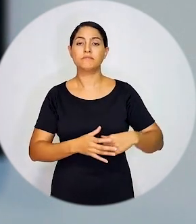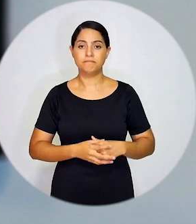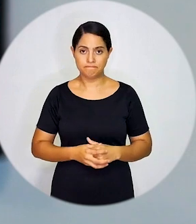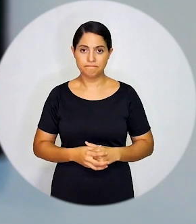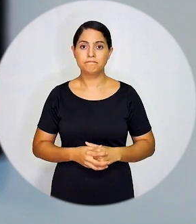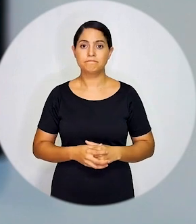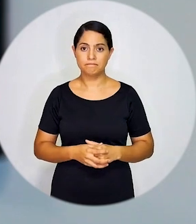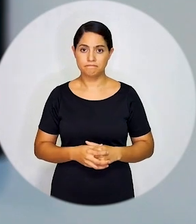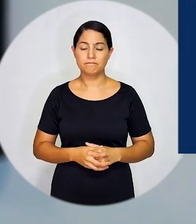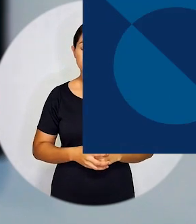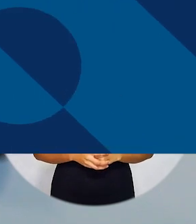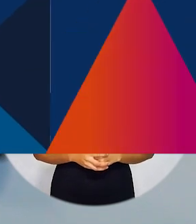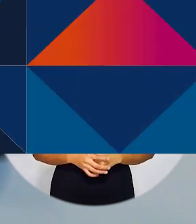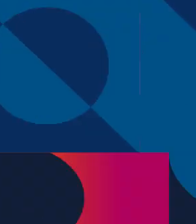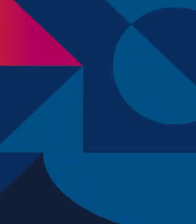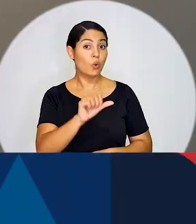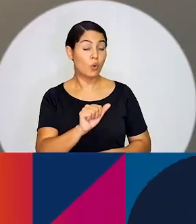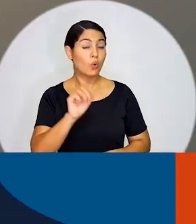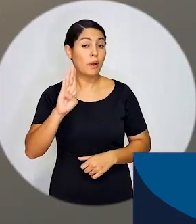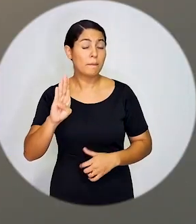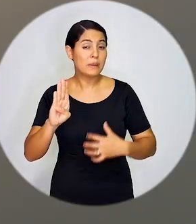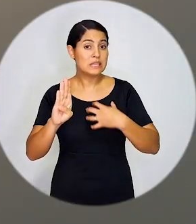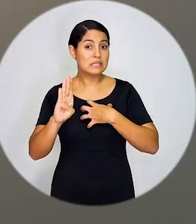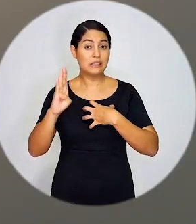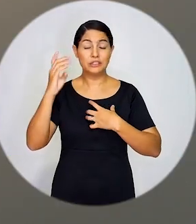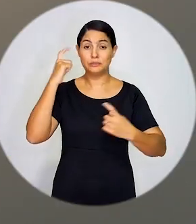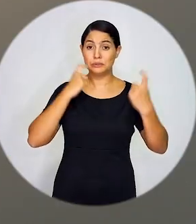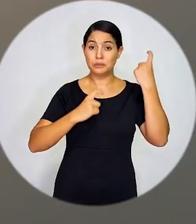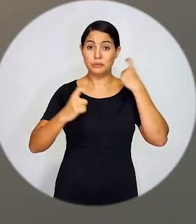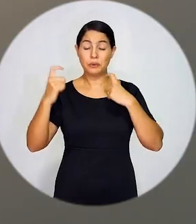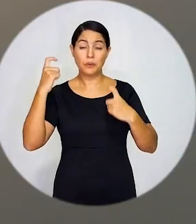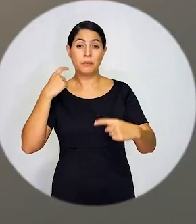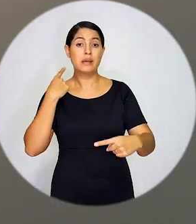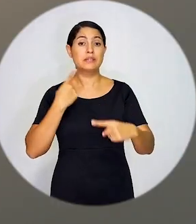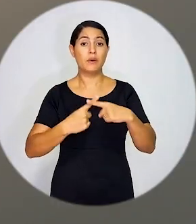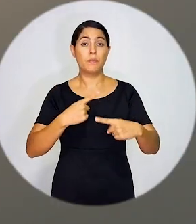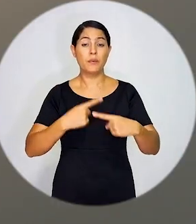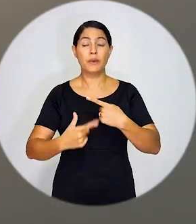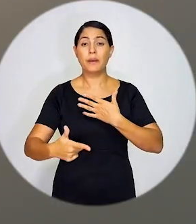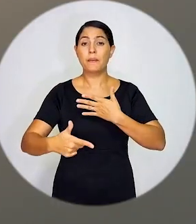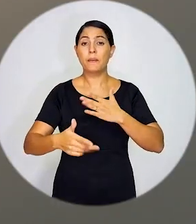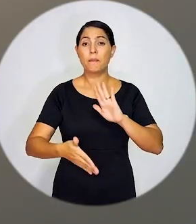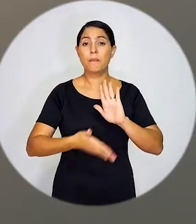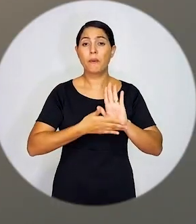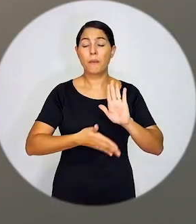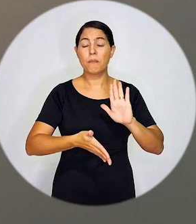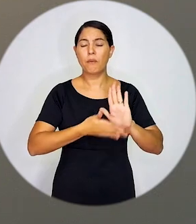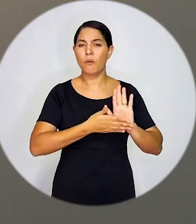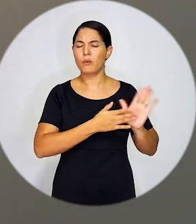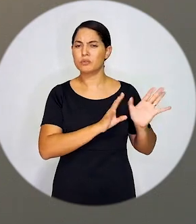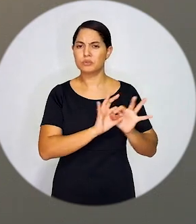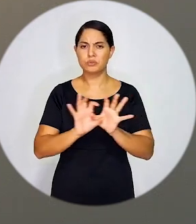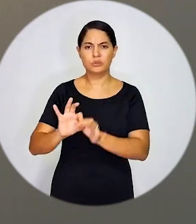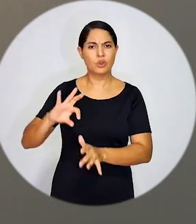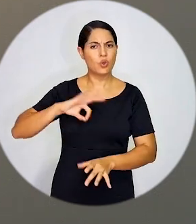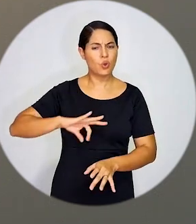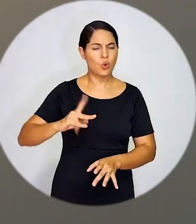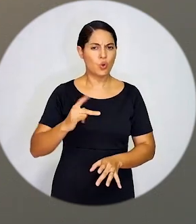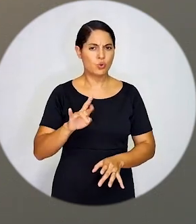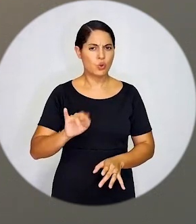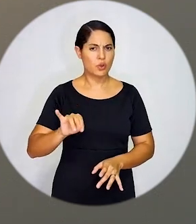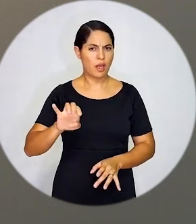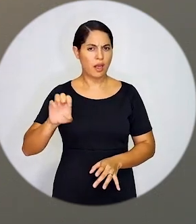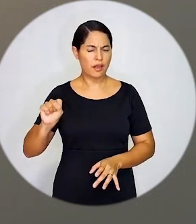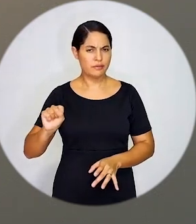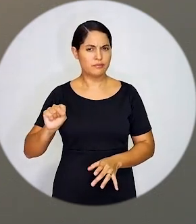de desembargadores eleitorais. A OAB Nacional vê com preocupação a tramitação da proposta que visa suprimir